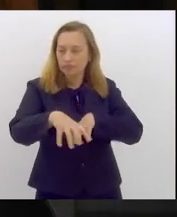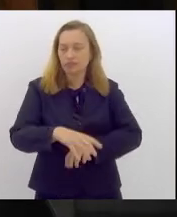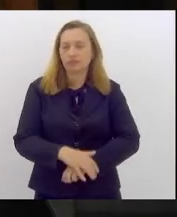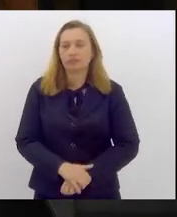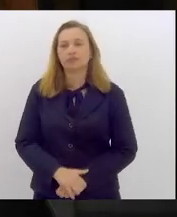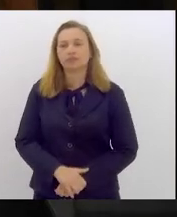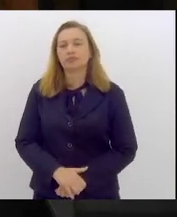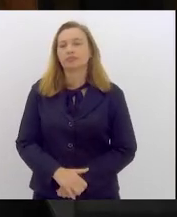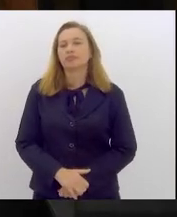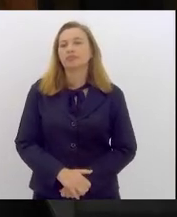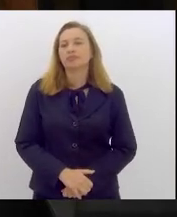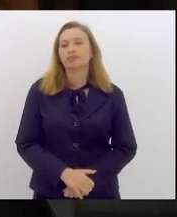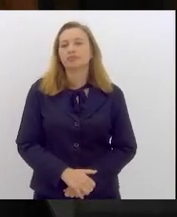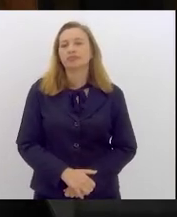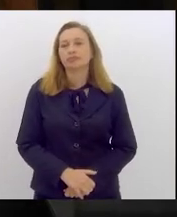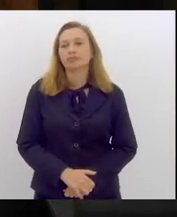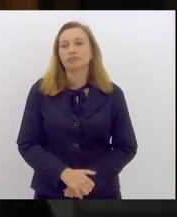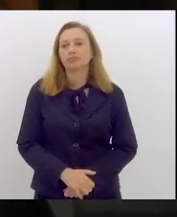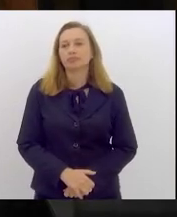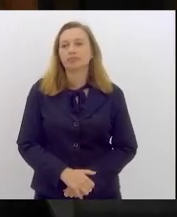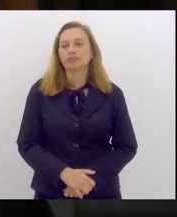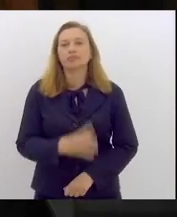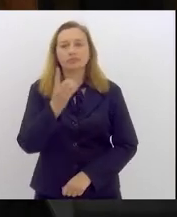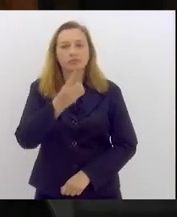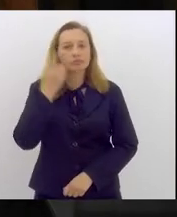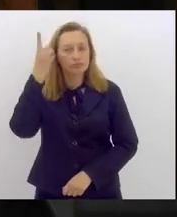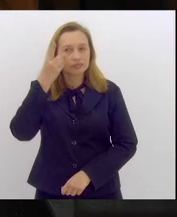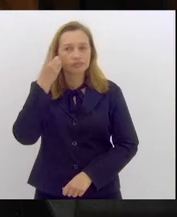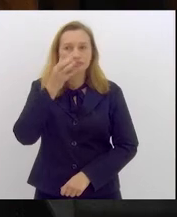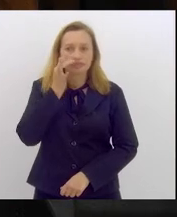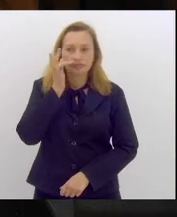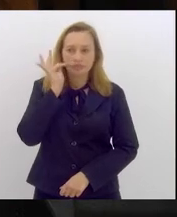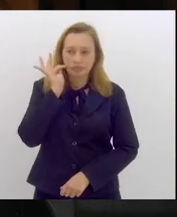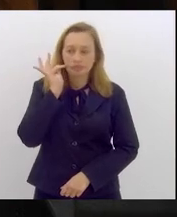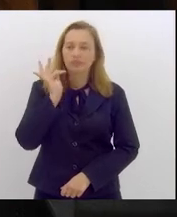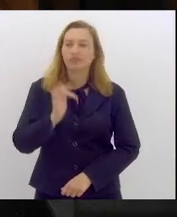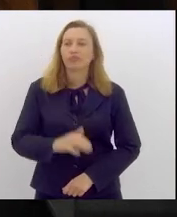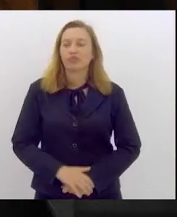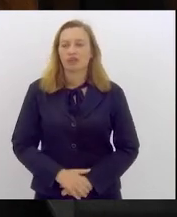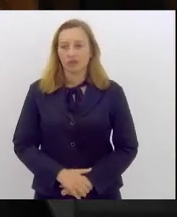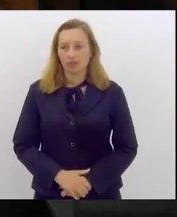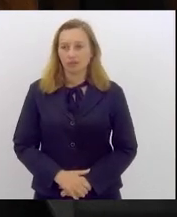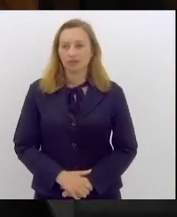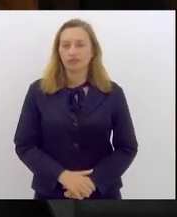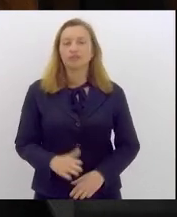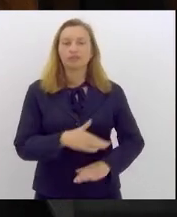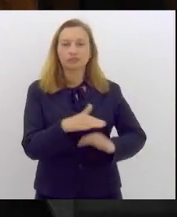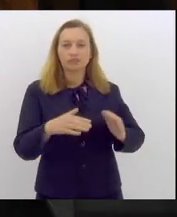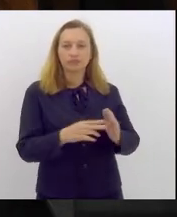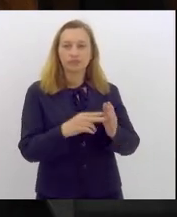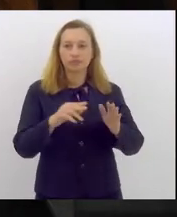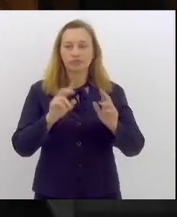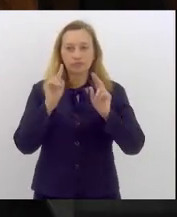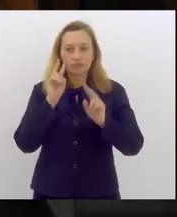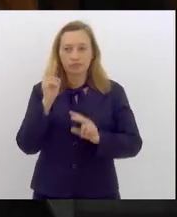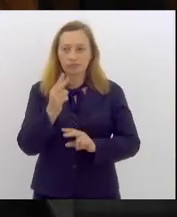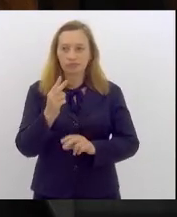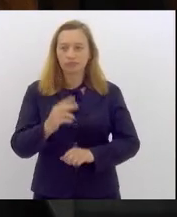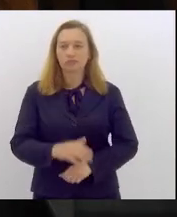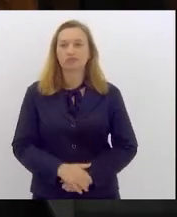forma remota, senhor deputado Flávio Serafini, senhoras e senhores